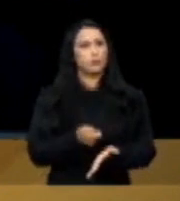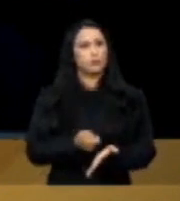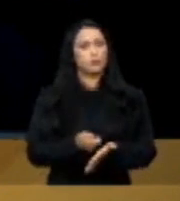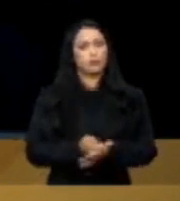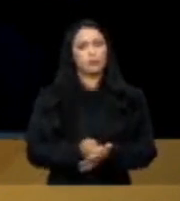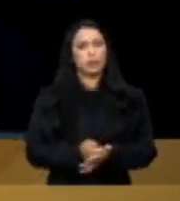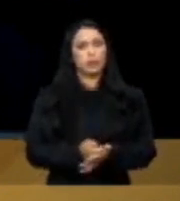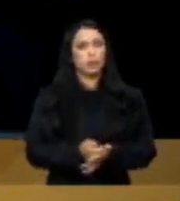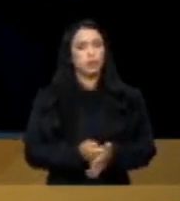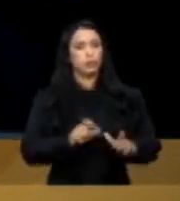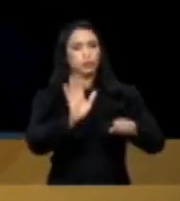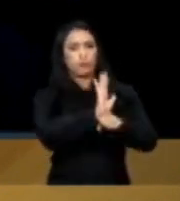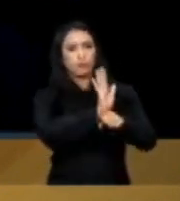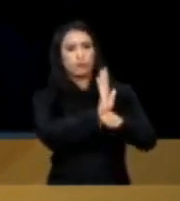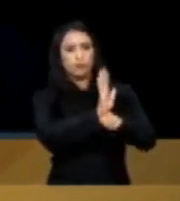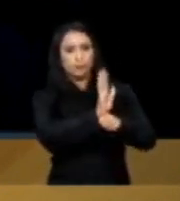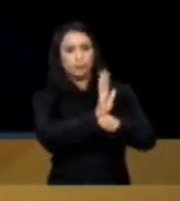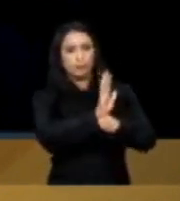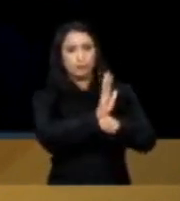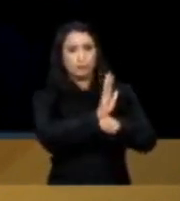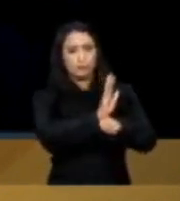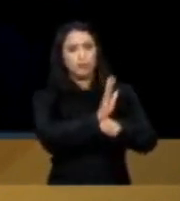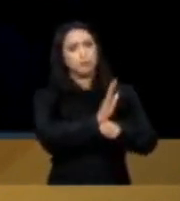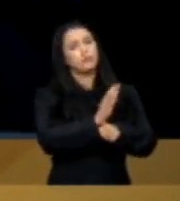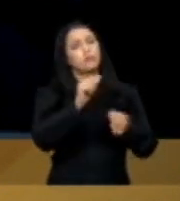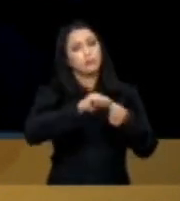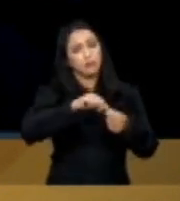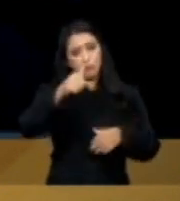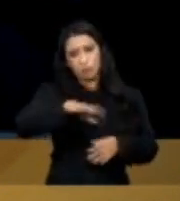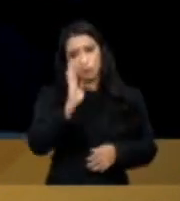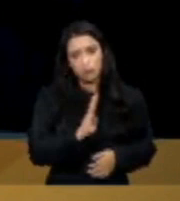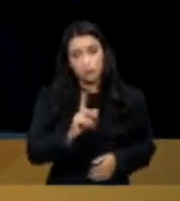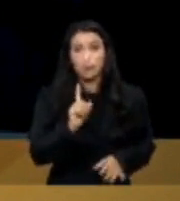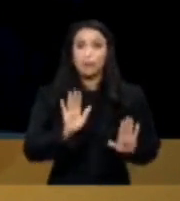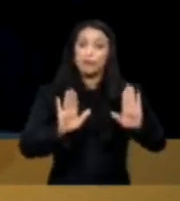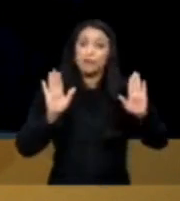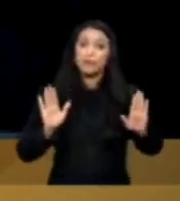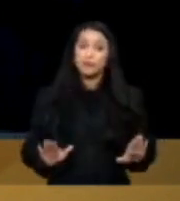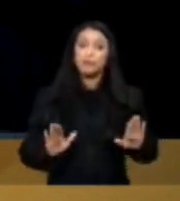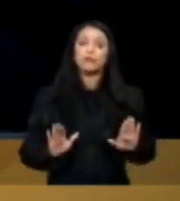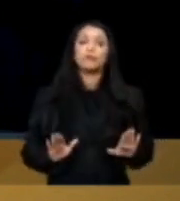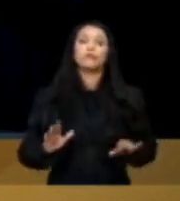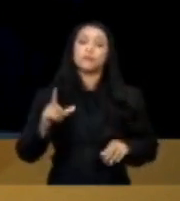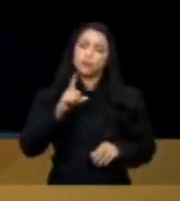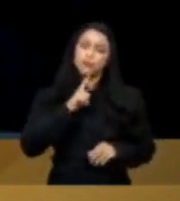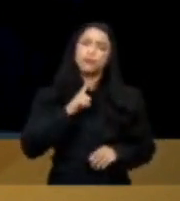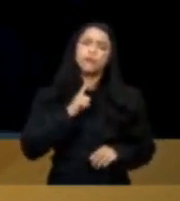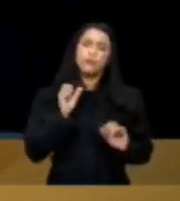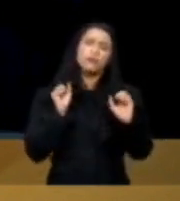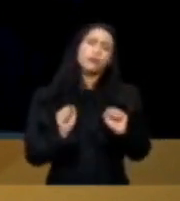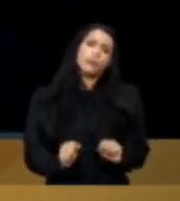brasileiros assistam aos filmes nacionais, mas fomenta que esta produção seja franqueada ao